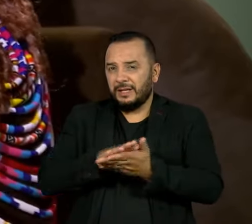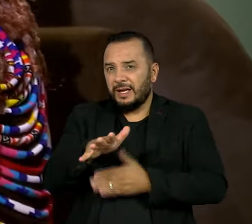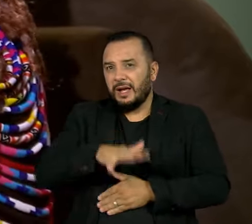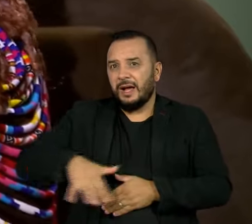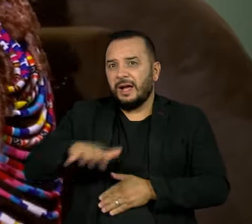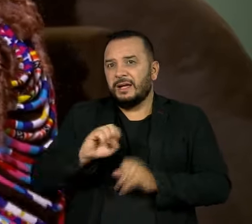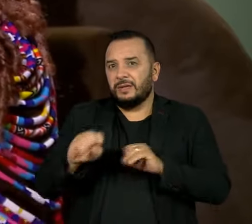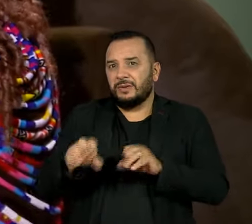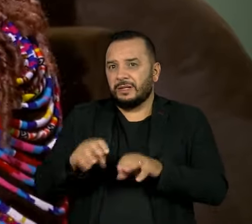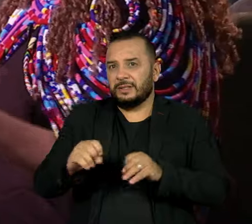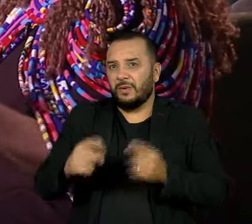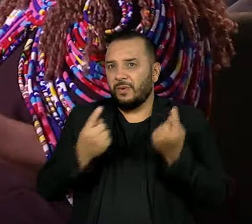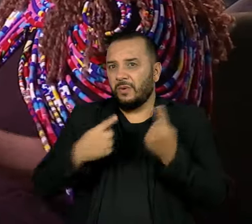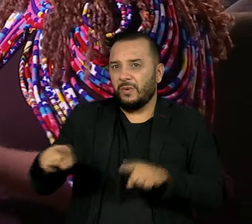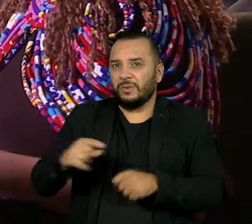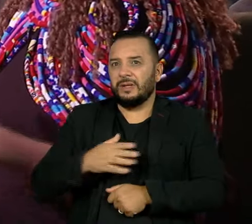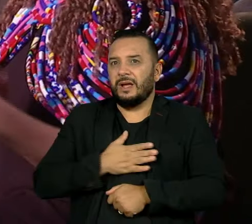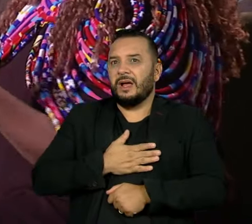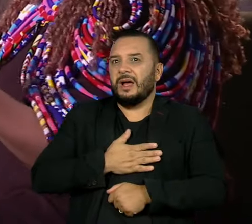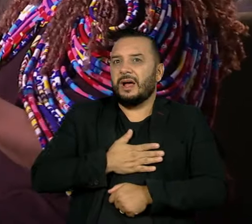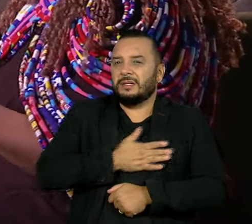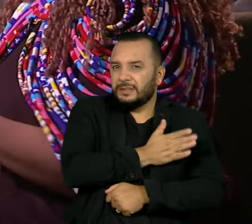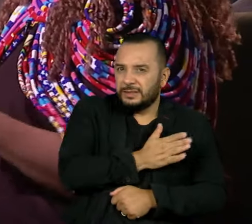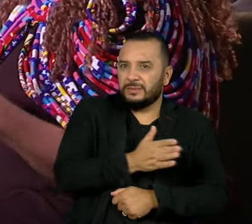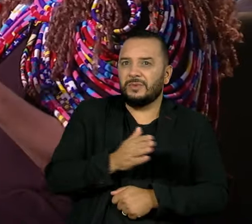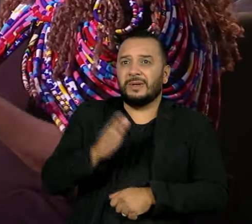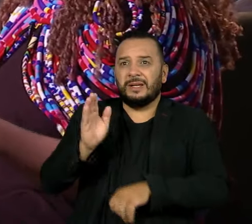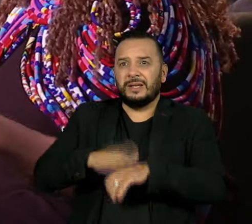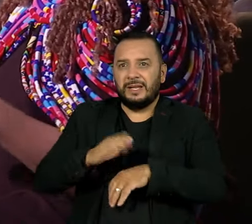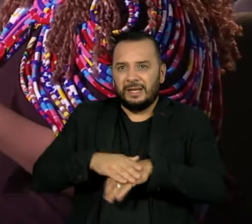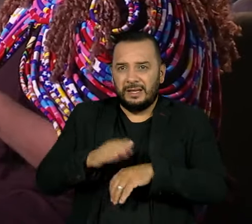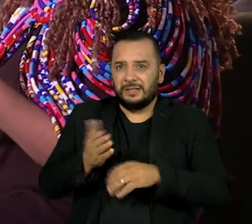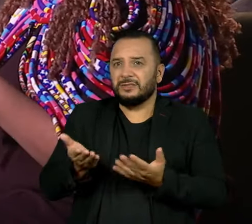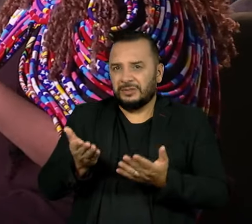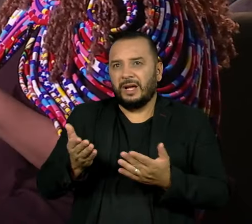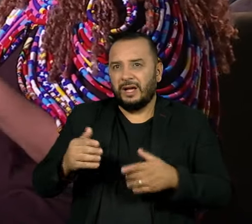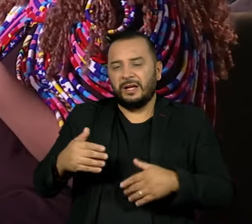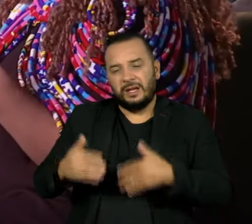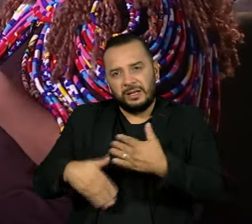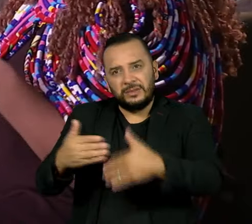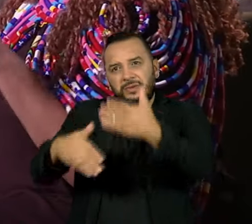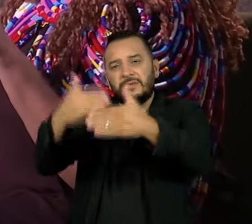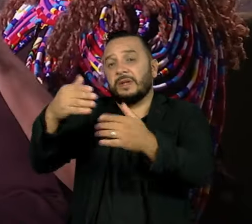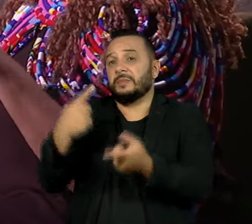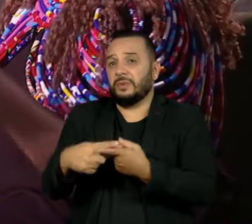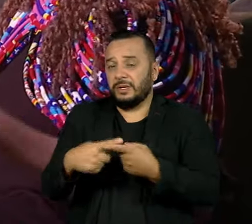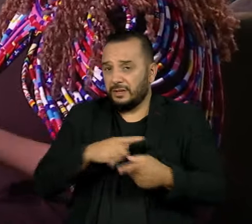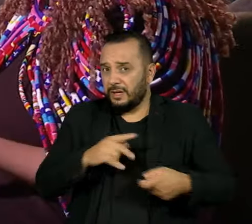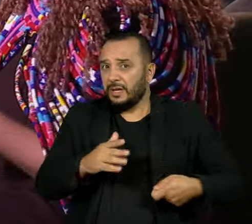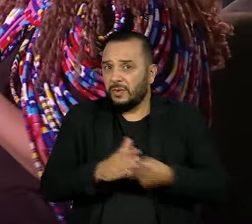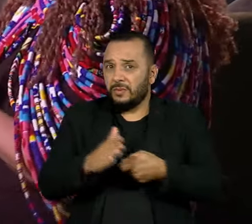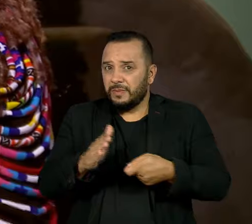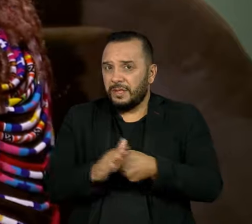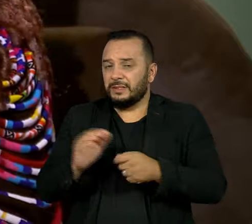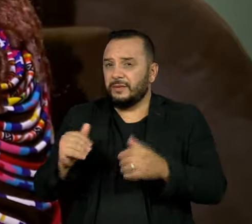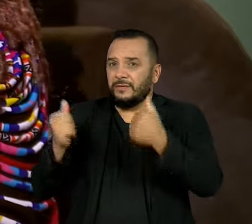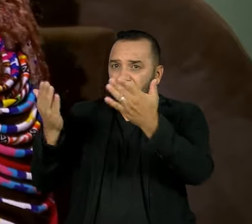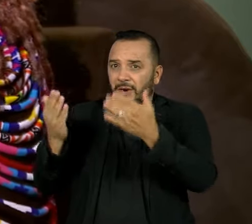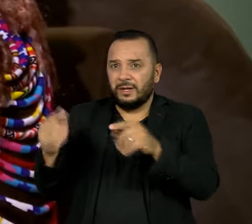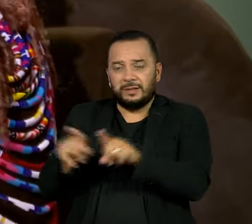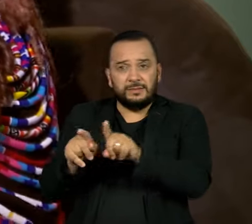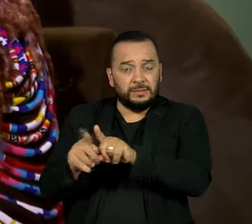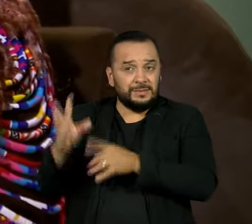antirracista nas empresas, elas já estão atuando, já estão se desenvolvendo, porque há uma grande cobrança externa e interna para que isso